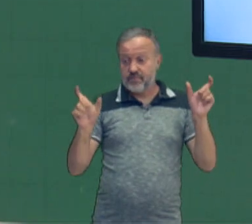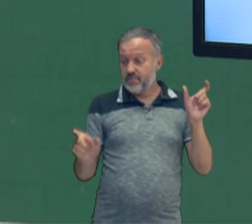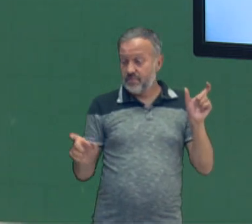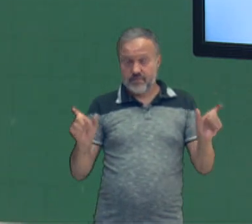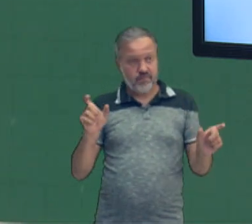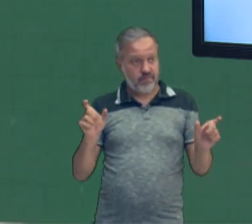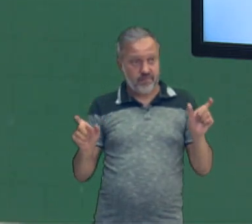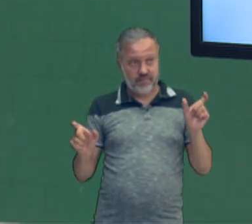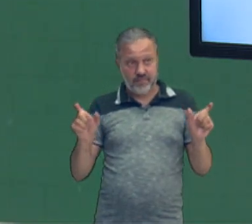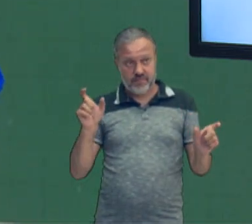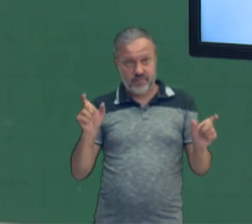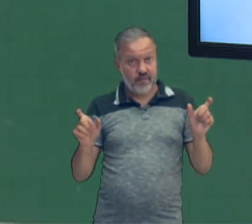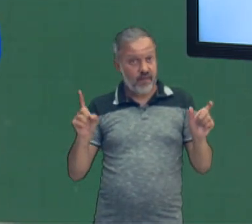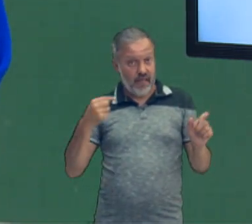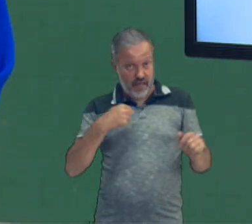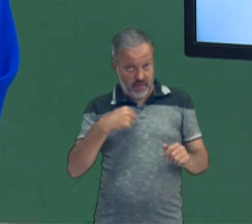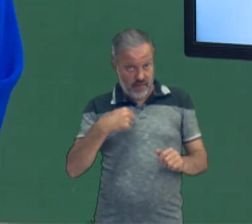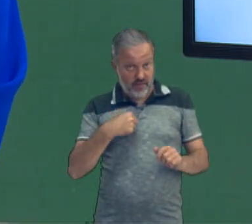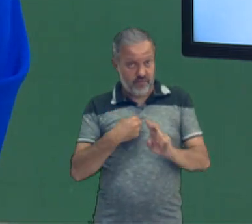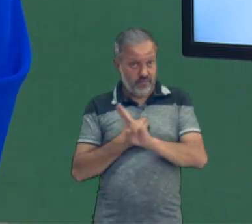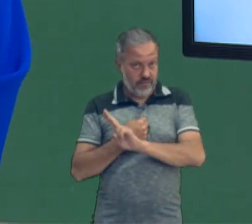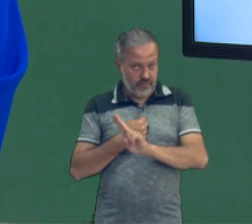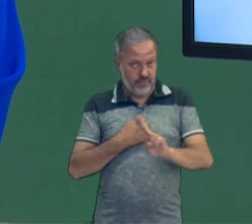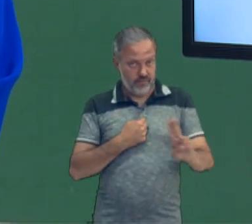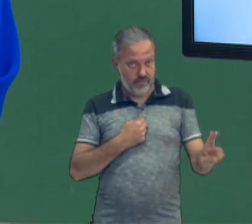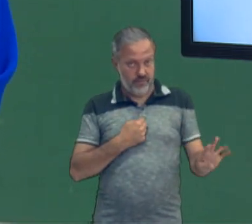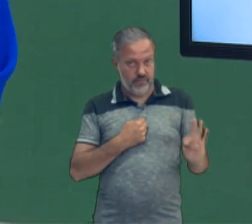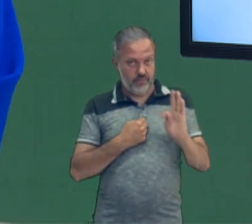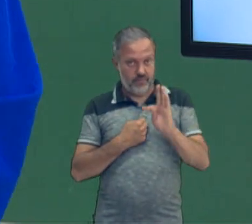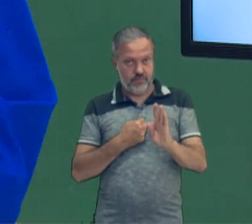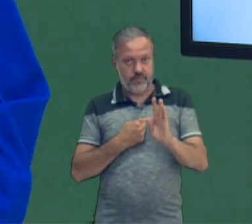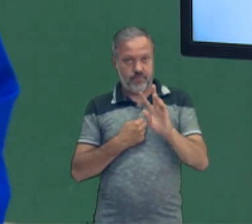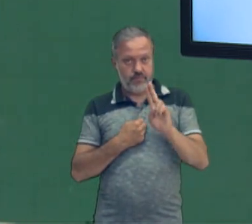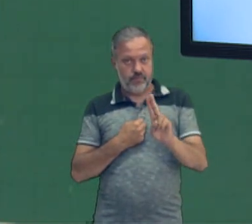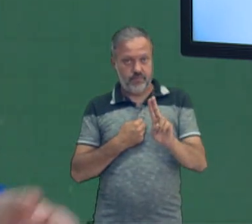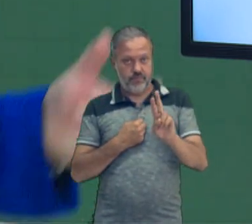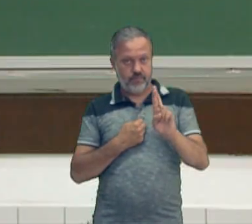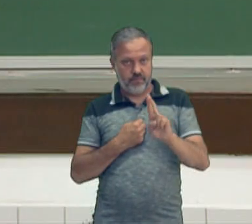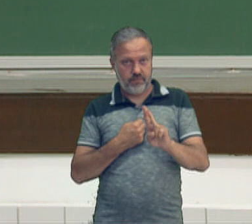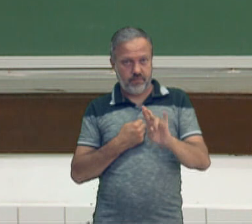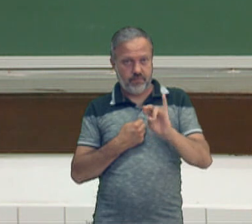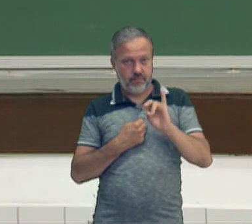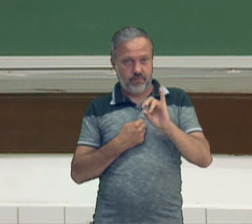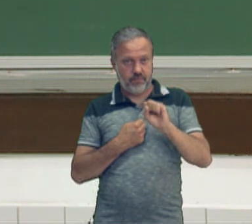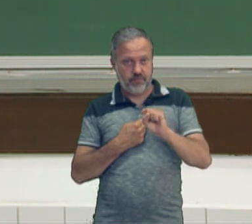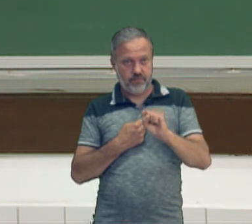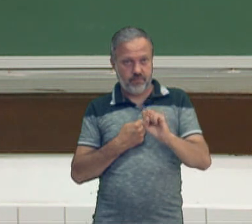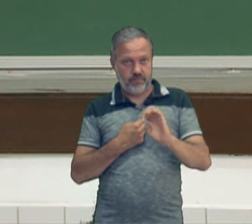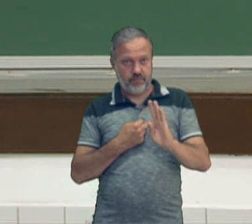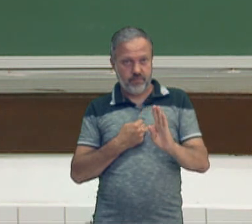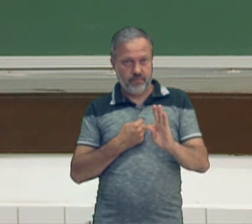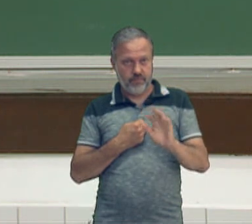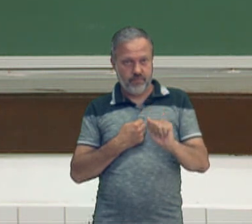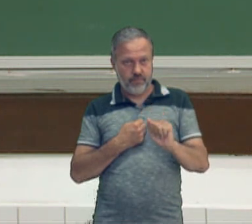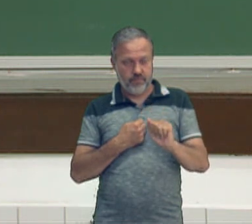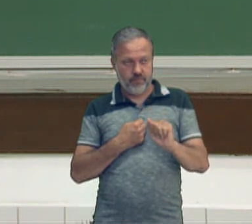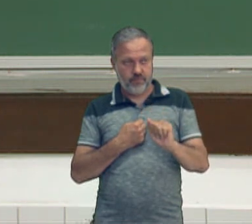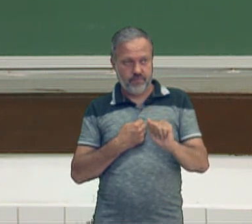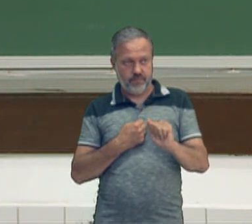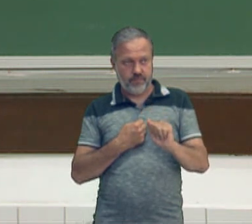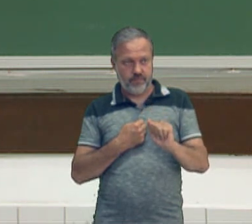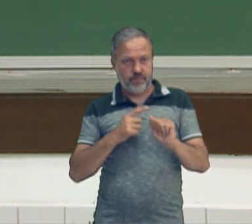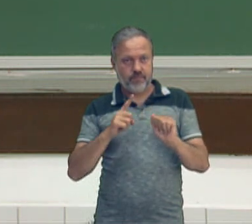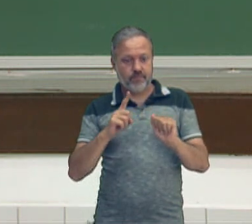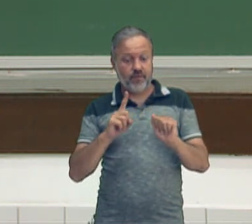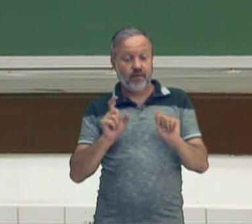um imigrante, eu sou um turista. Agora eu sou um turista. Porque a condição desses movimentos migratórios é que eu